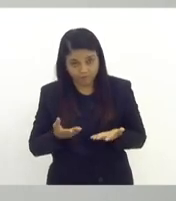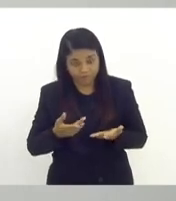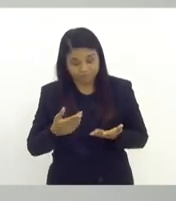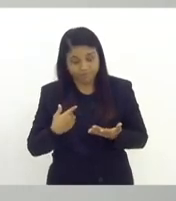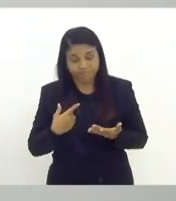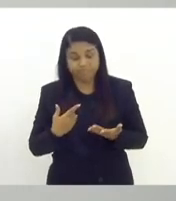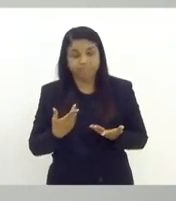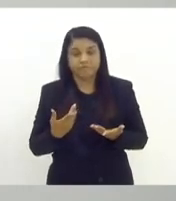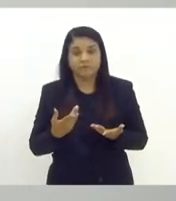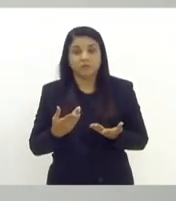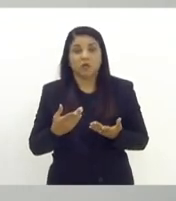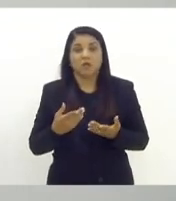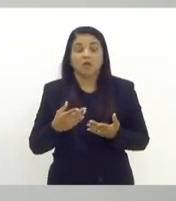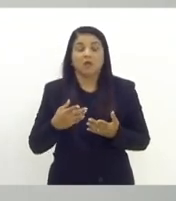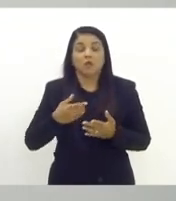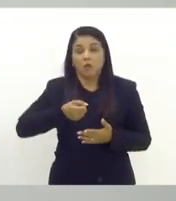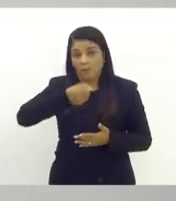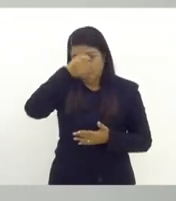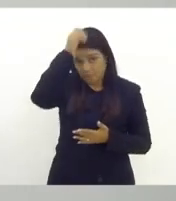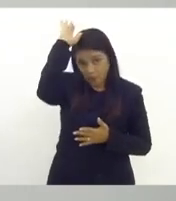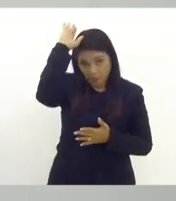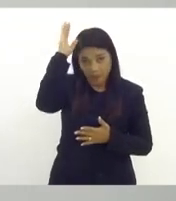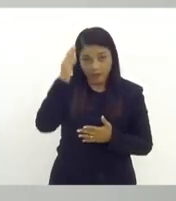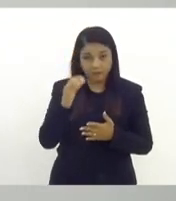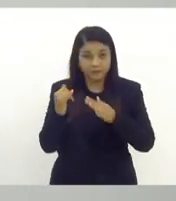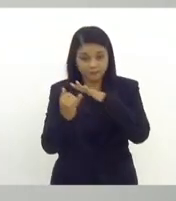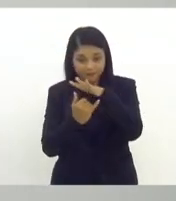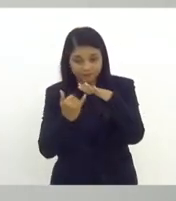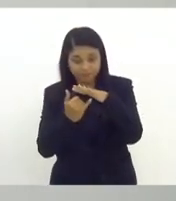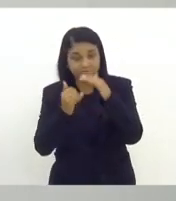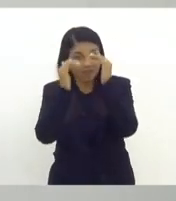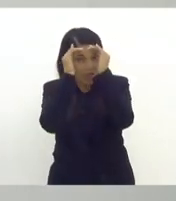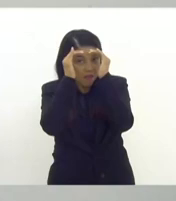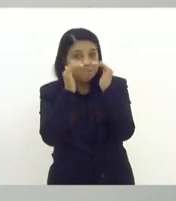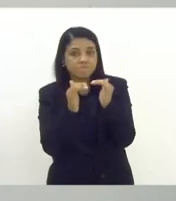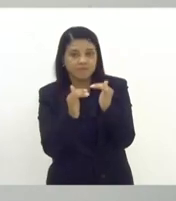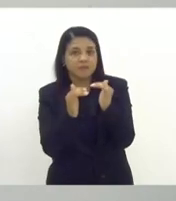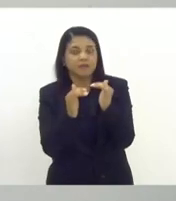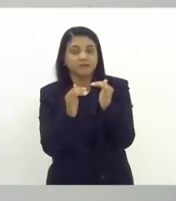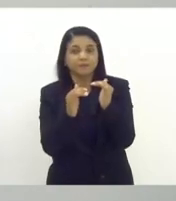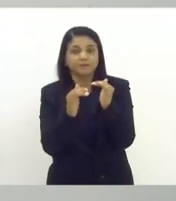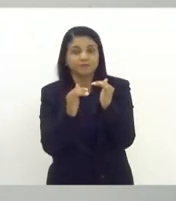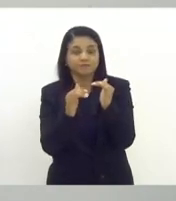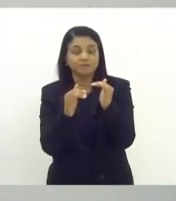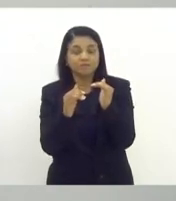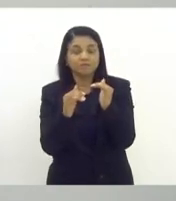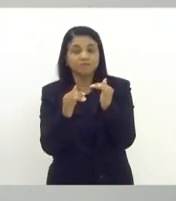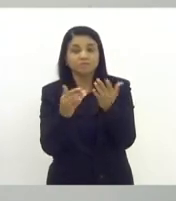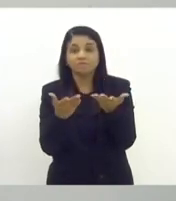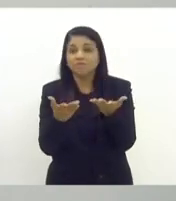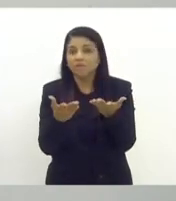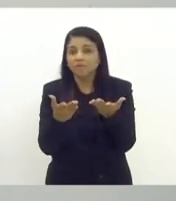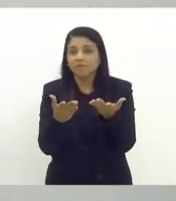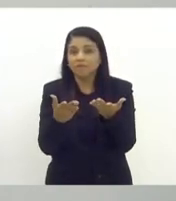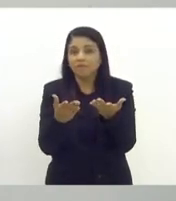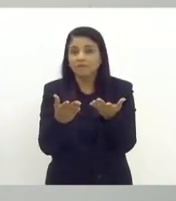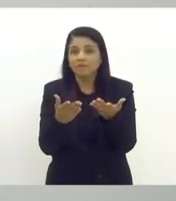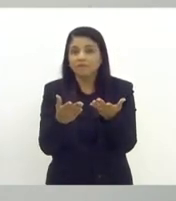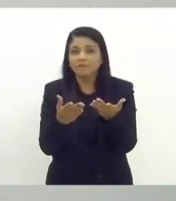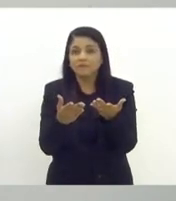esse órgão tão respeitado né eles deixam a gente